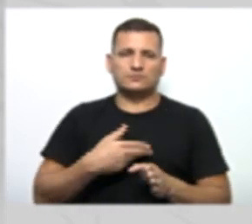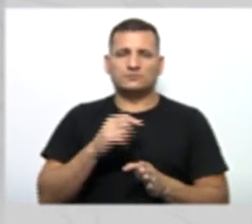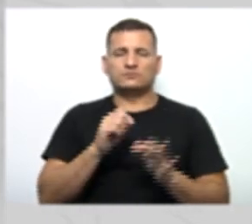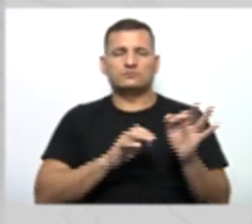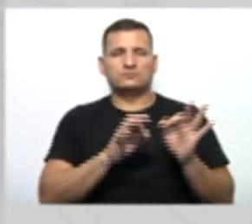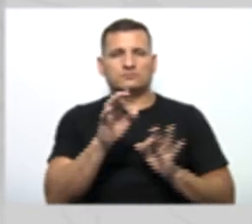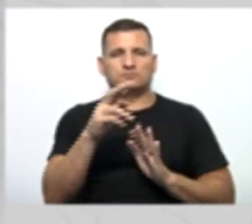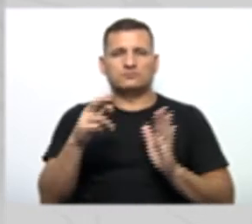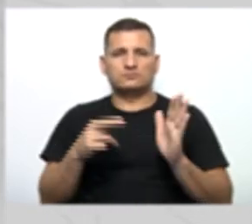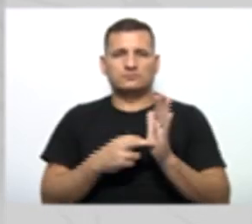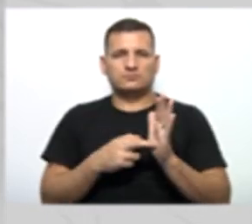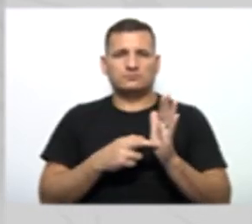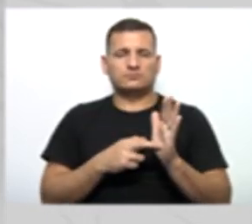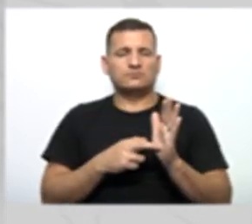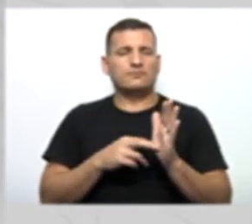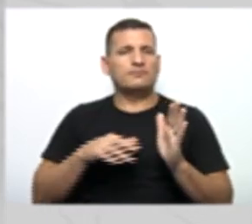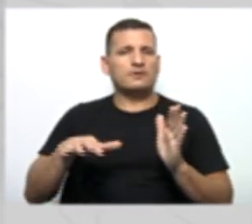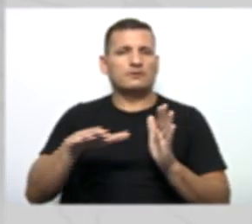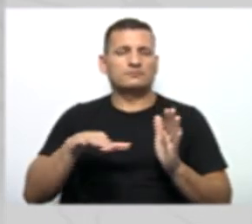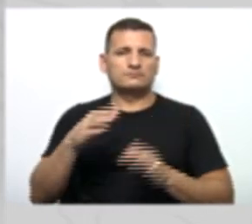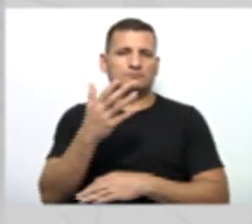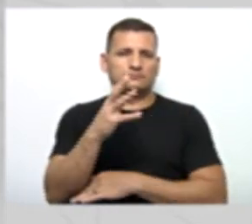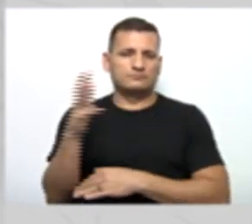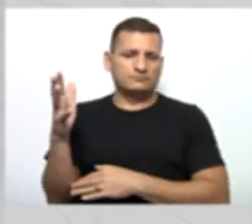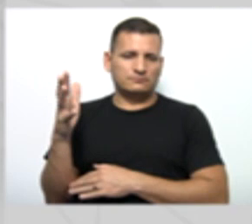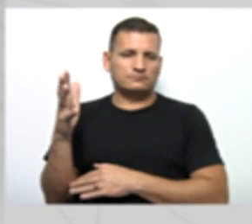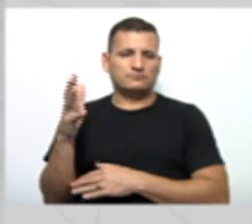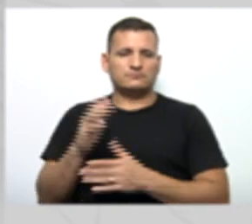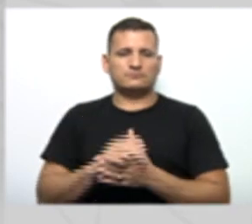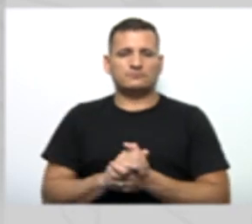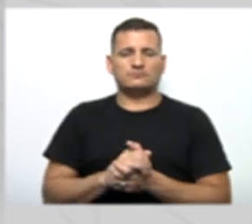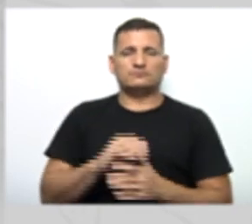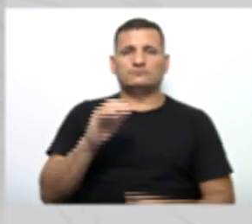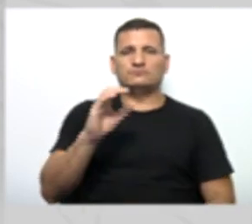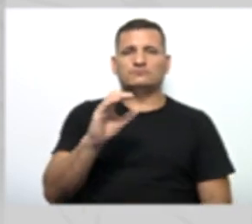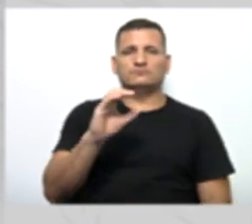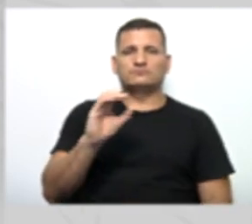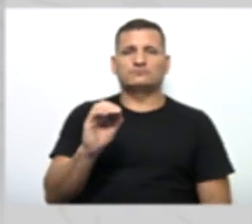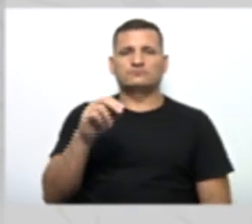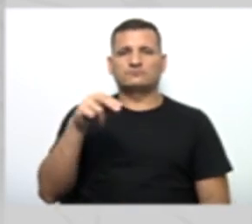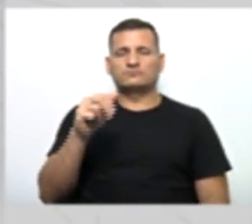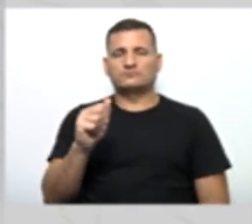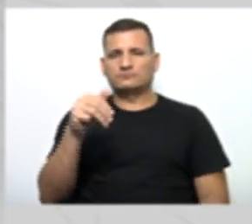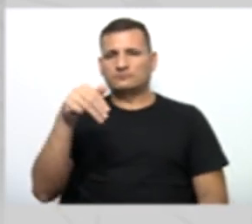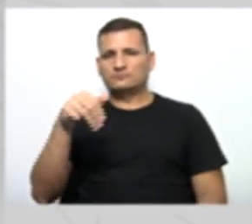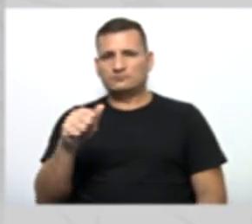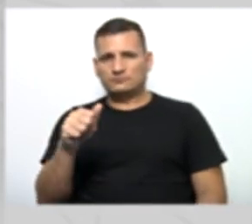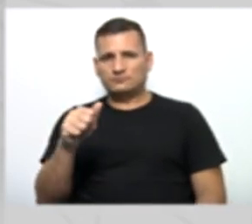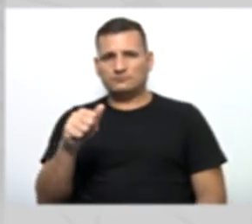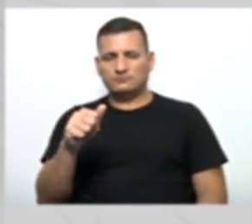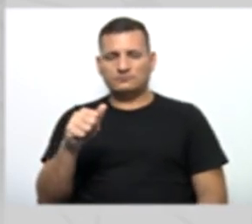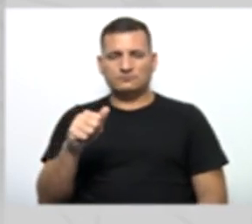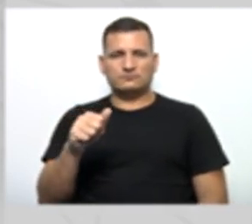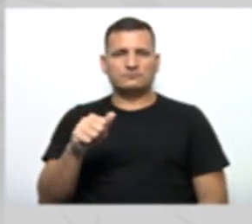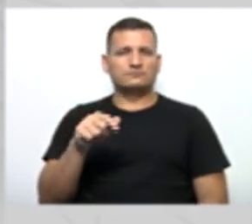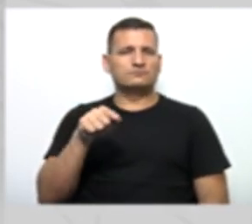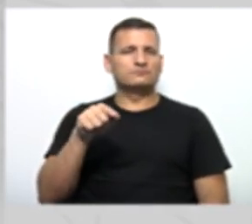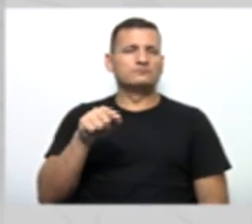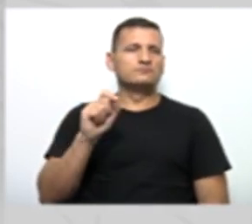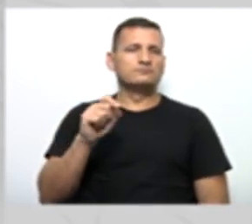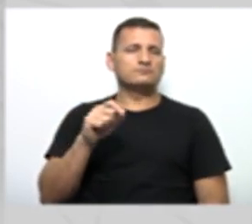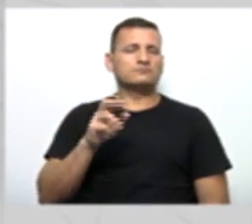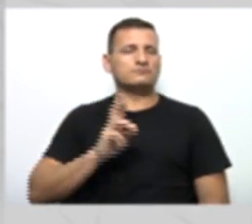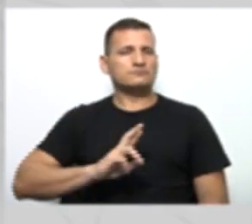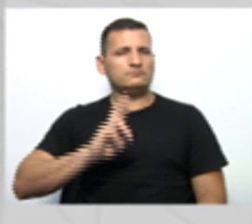meio ambiente. O CONAMA, ele tem uma função de deliberar, de